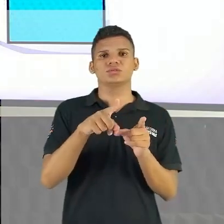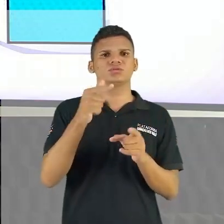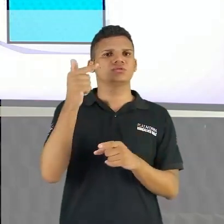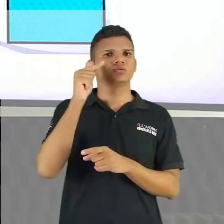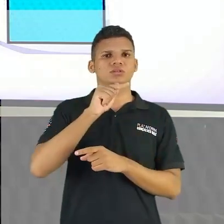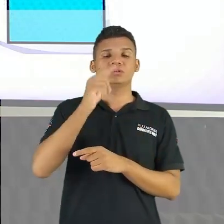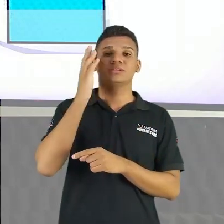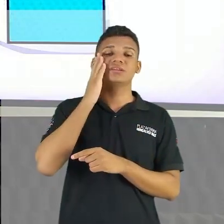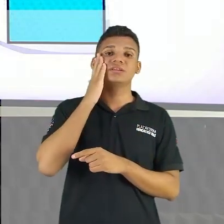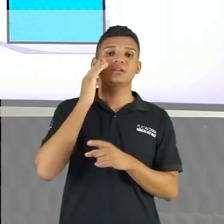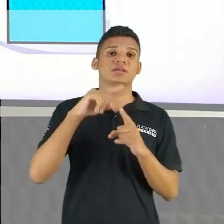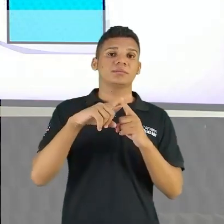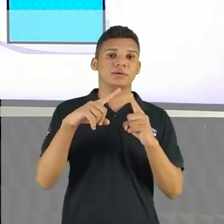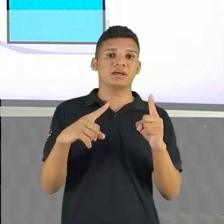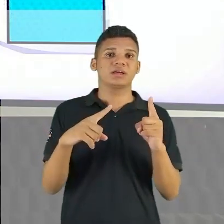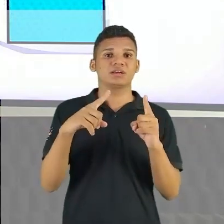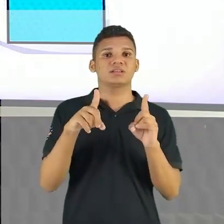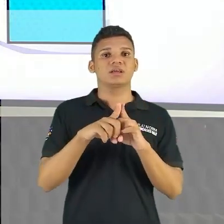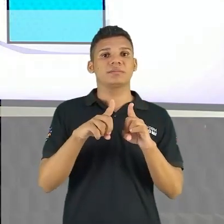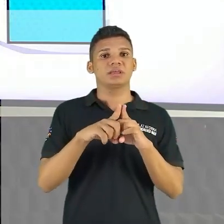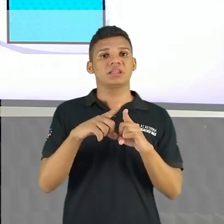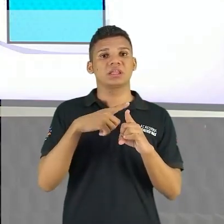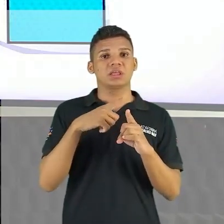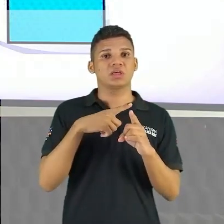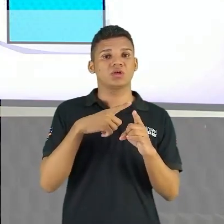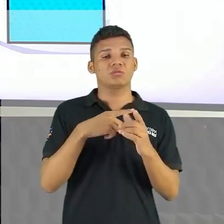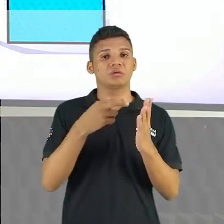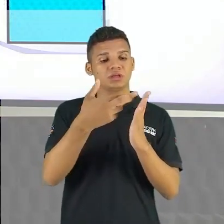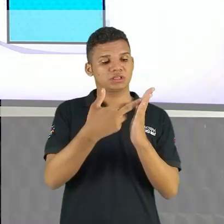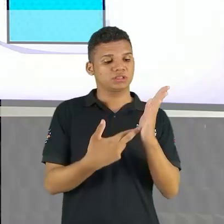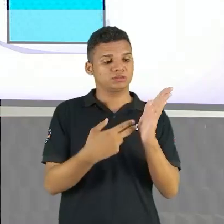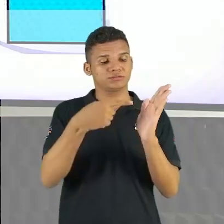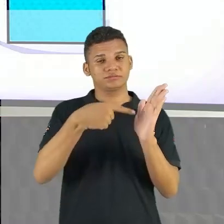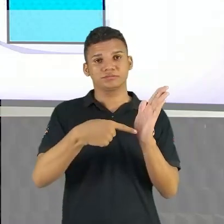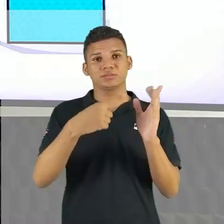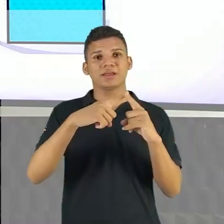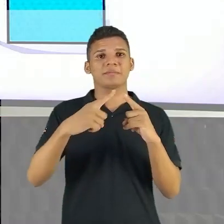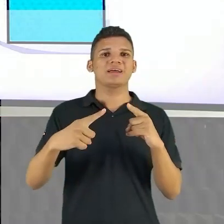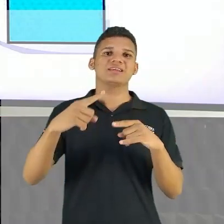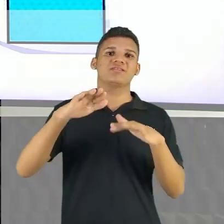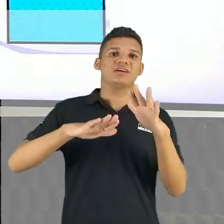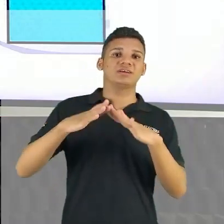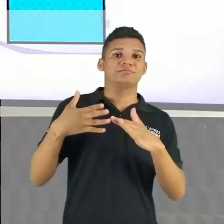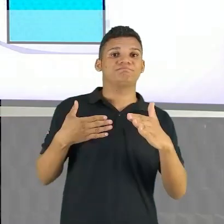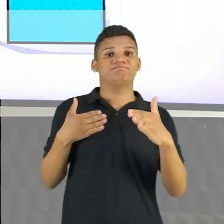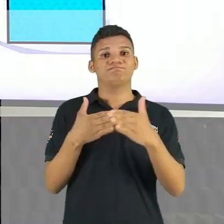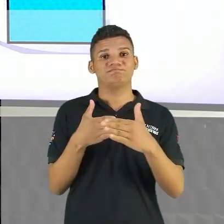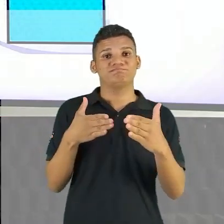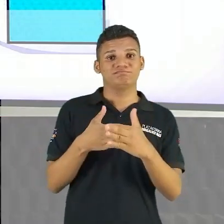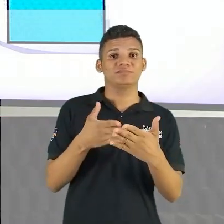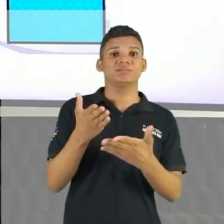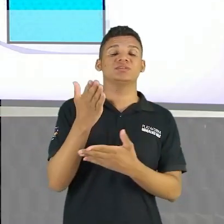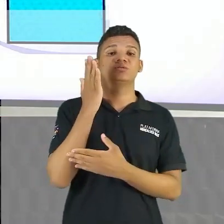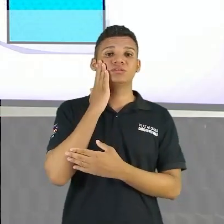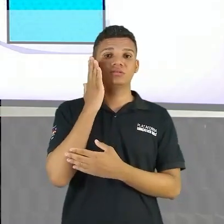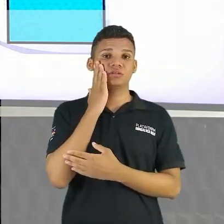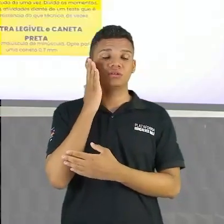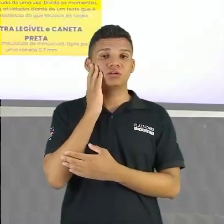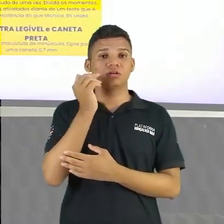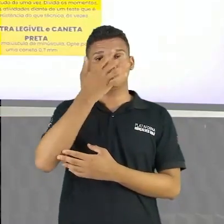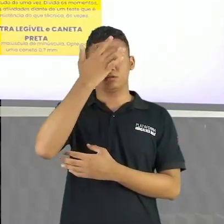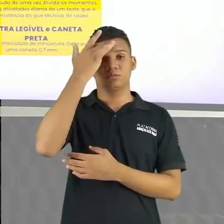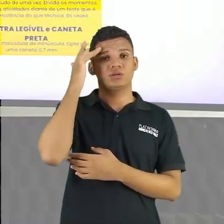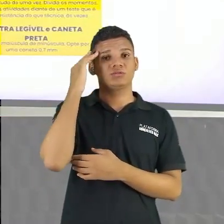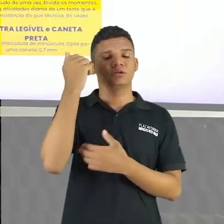entender e mesmo que ali tem até uma redação pertinente mas isso vai impossibilitar o entendimento de quem